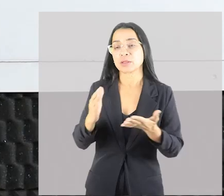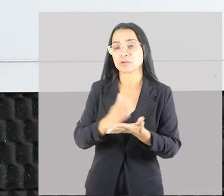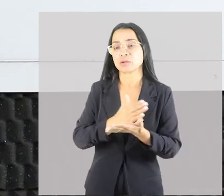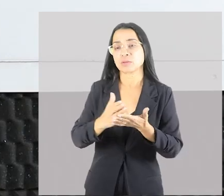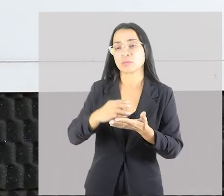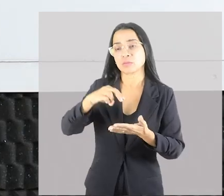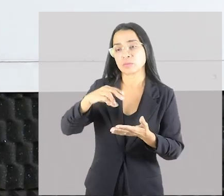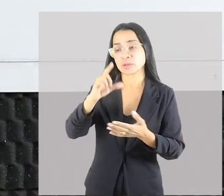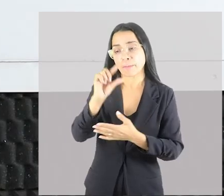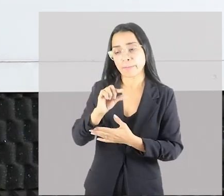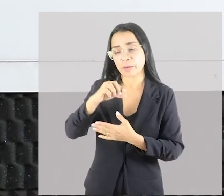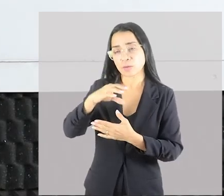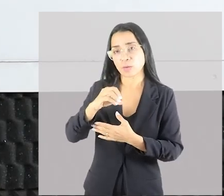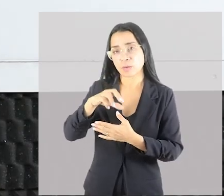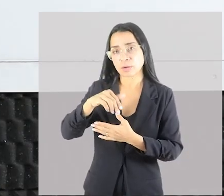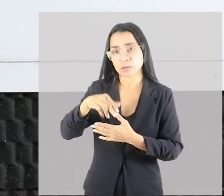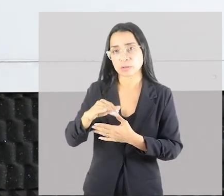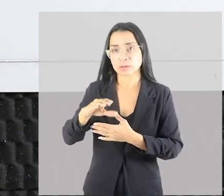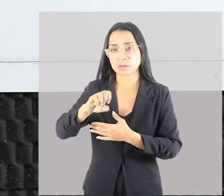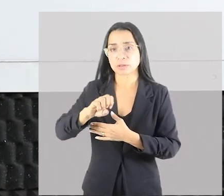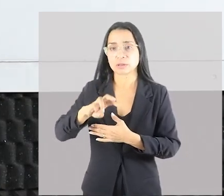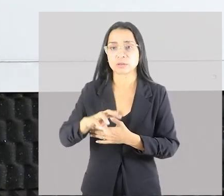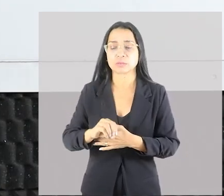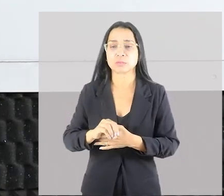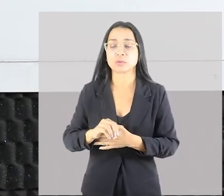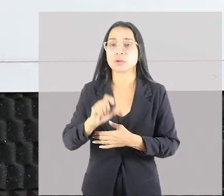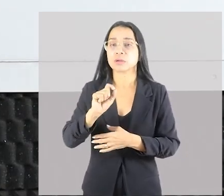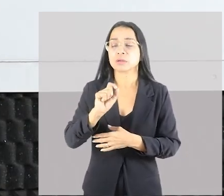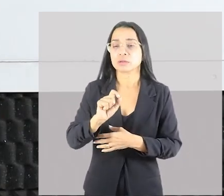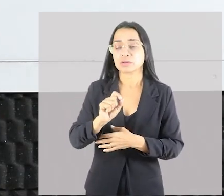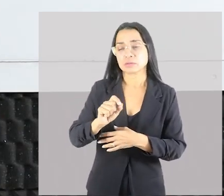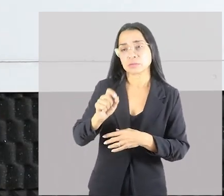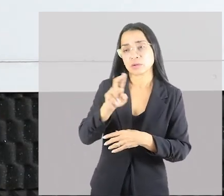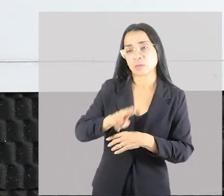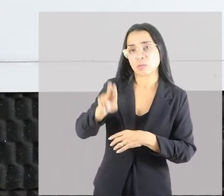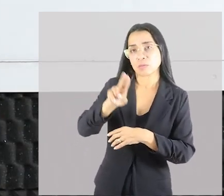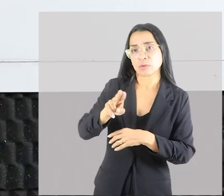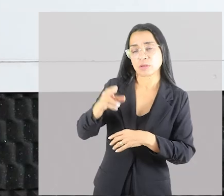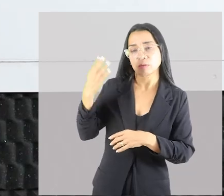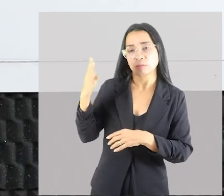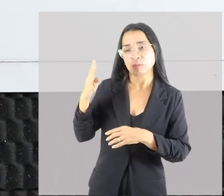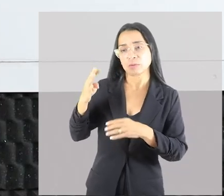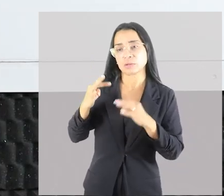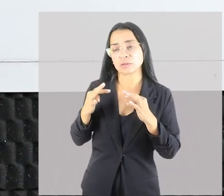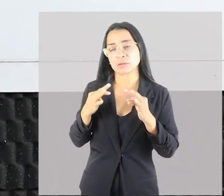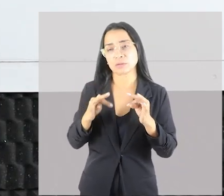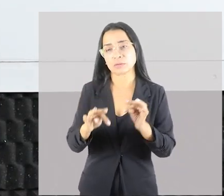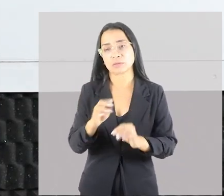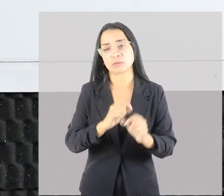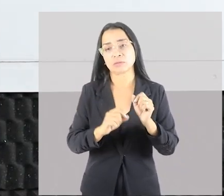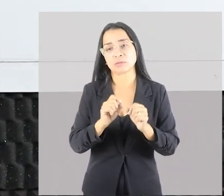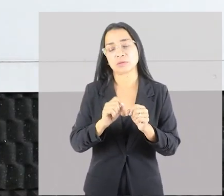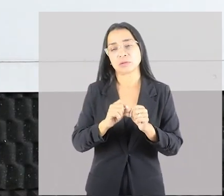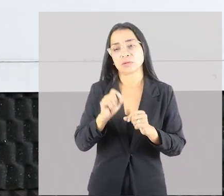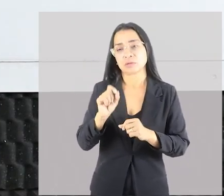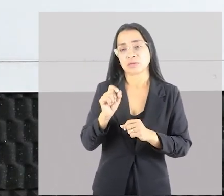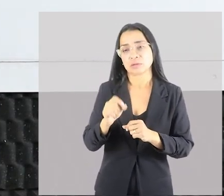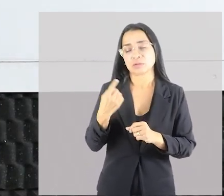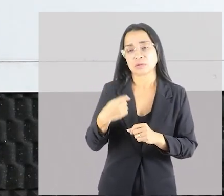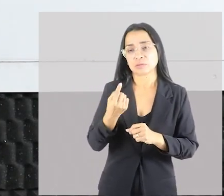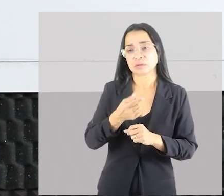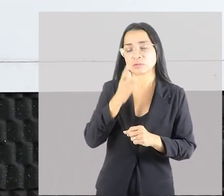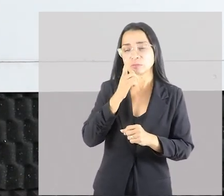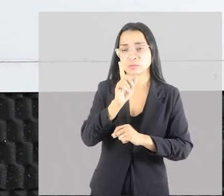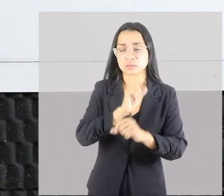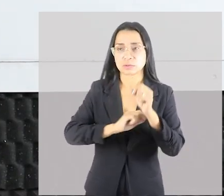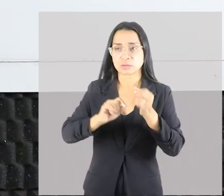E isso já tem sido muito aplicado na biotecnologia. Fazendo isso, a gente consegue retirar informações